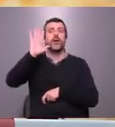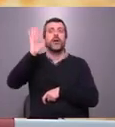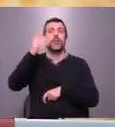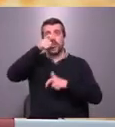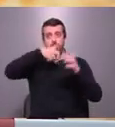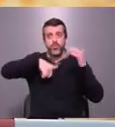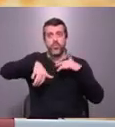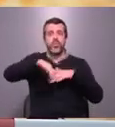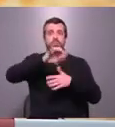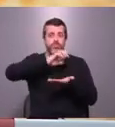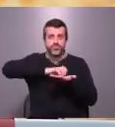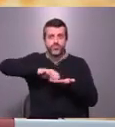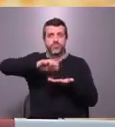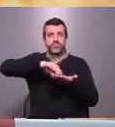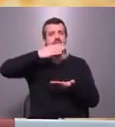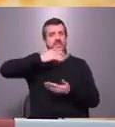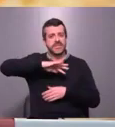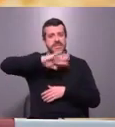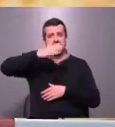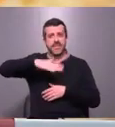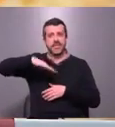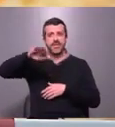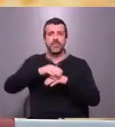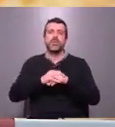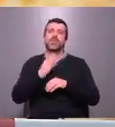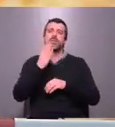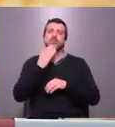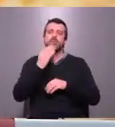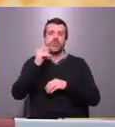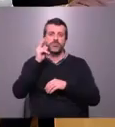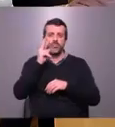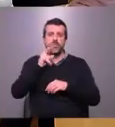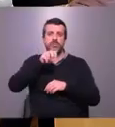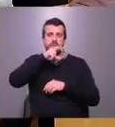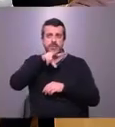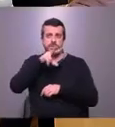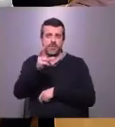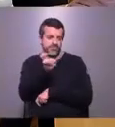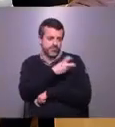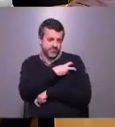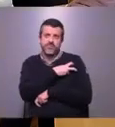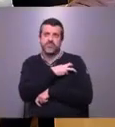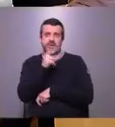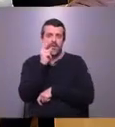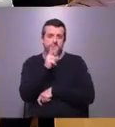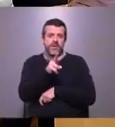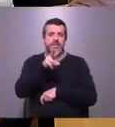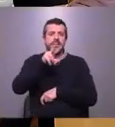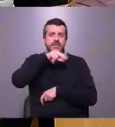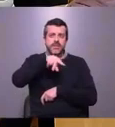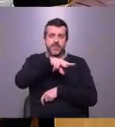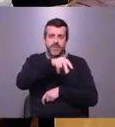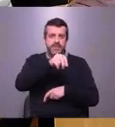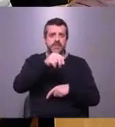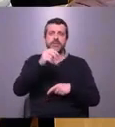do povo de Deus pelo deserto, quando os hebreus, mordidos por serpentes, olhavam para uma serpente de bronze levantada num estandarte